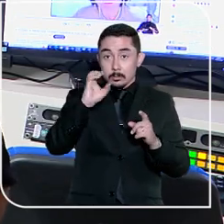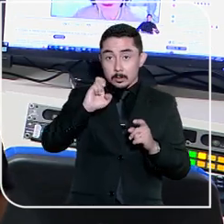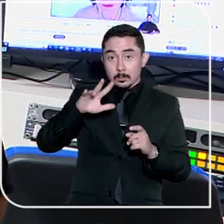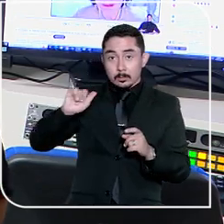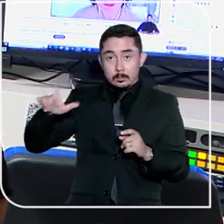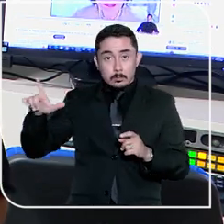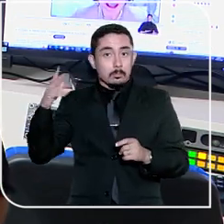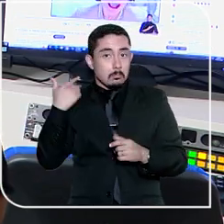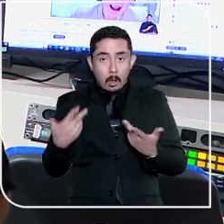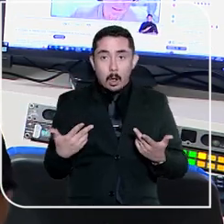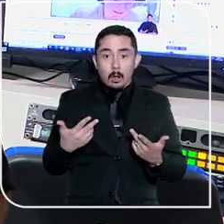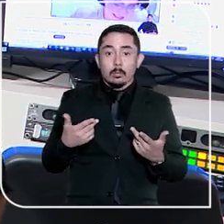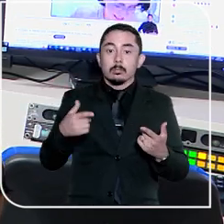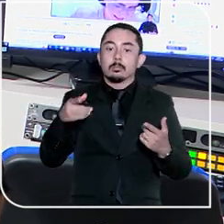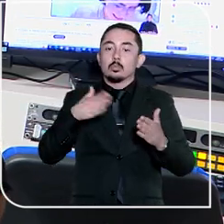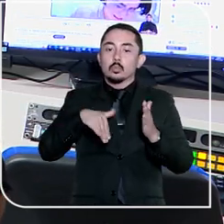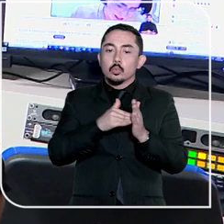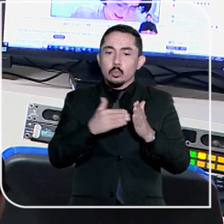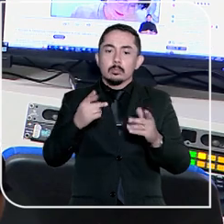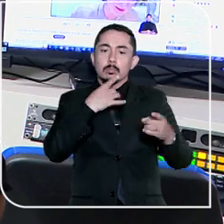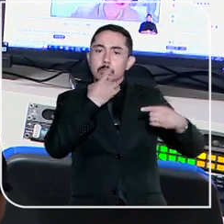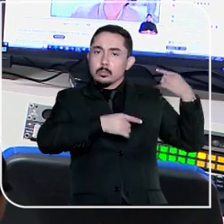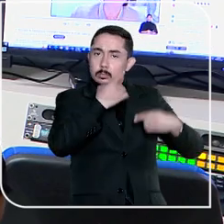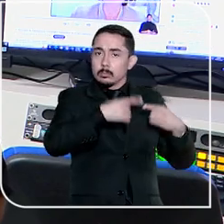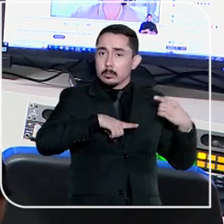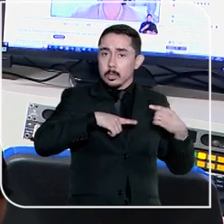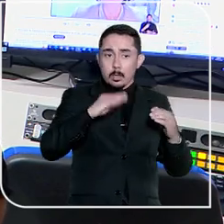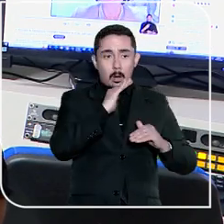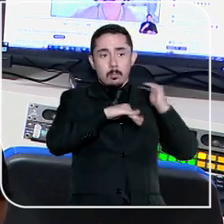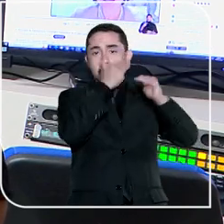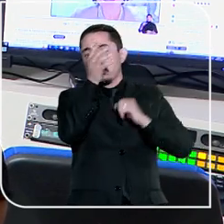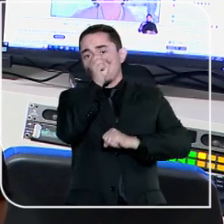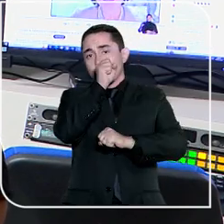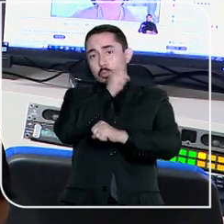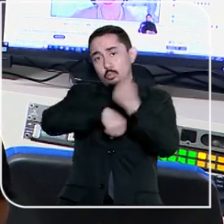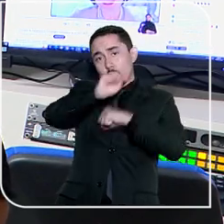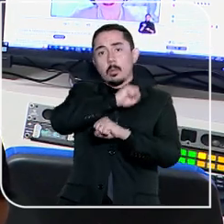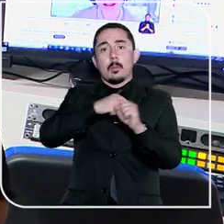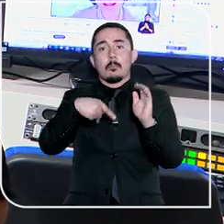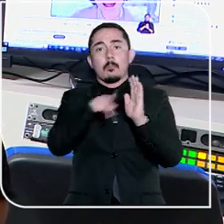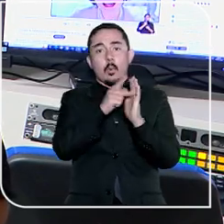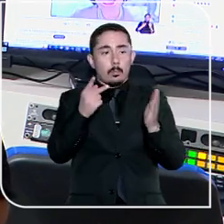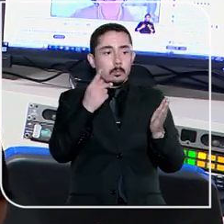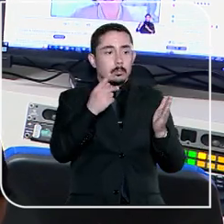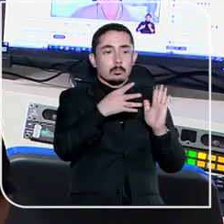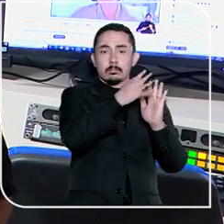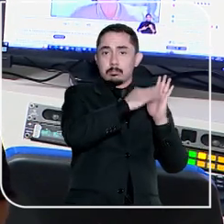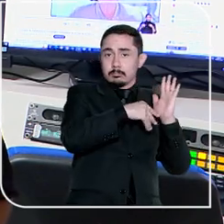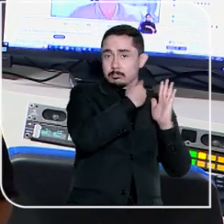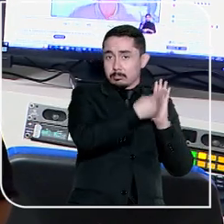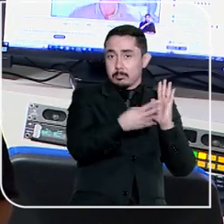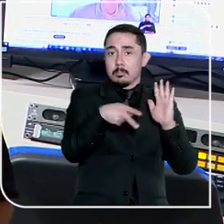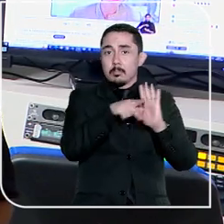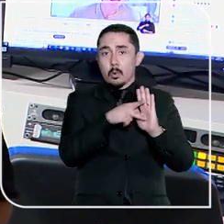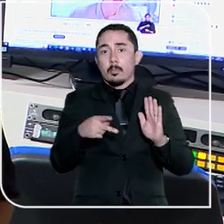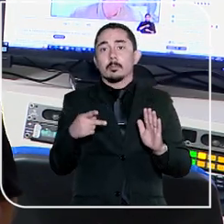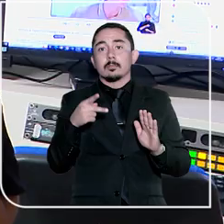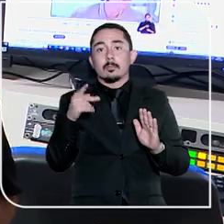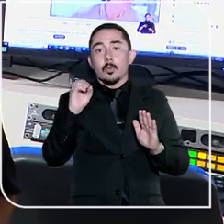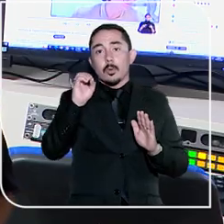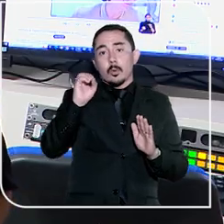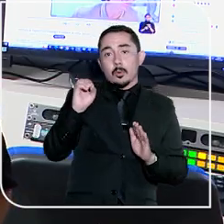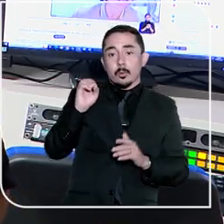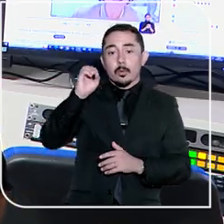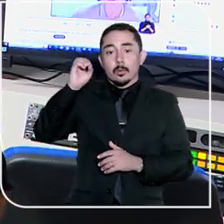temas relacionados à gestão pública e o alinhamento aos objetivos de desenvolvimento sustentável da agenda 2030 da